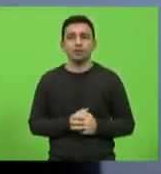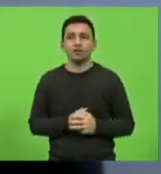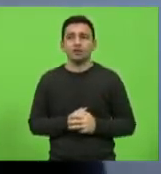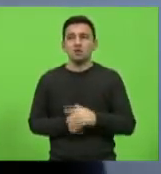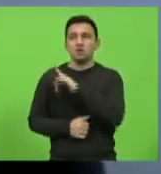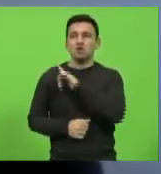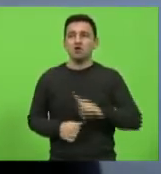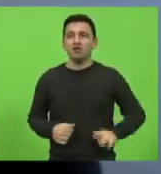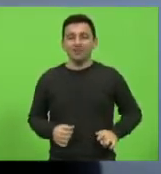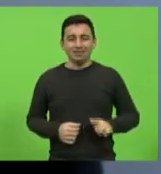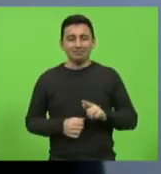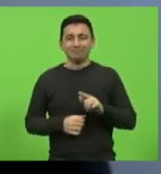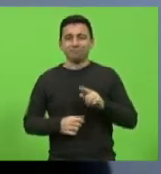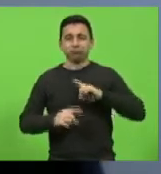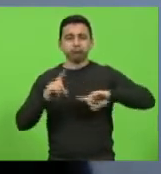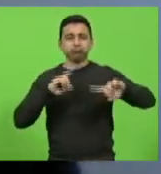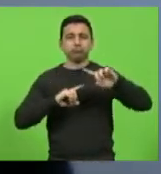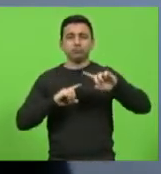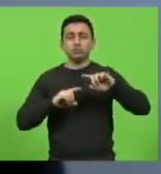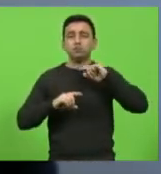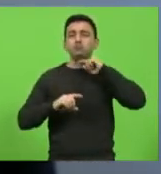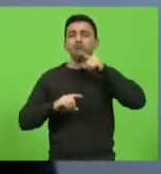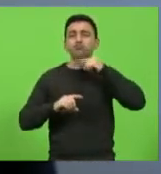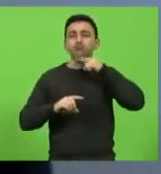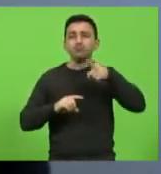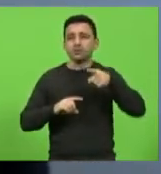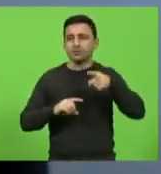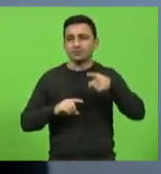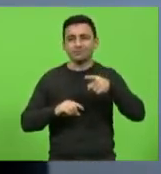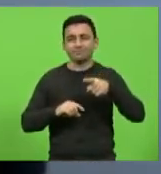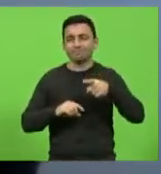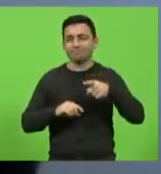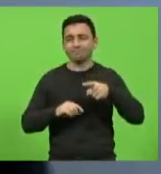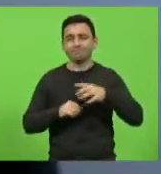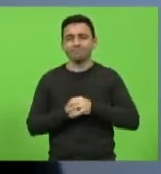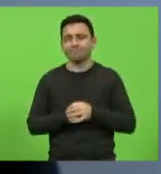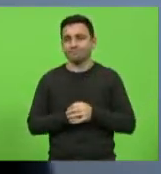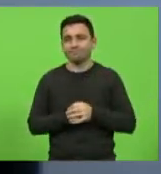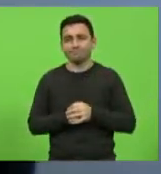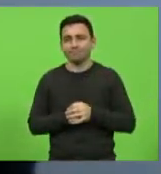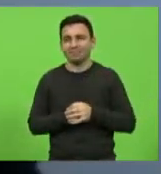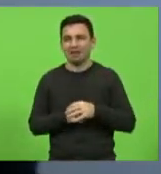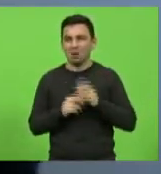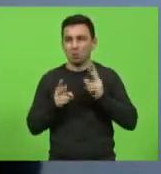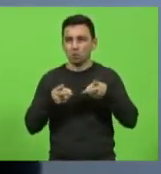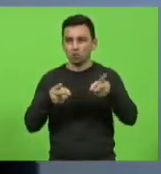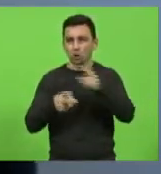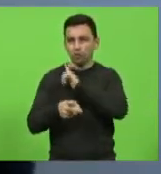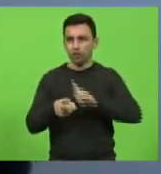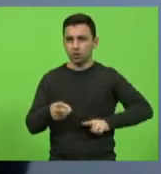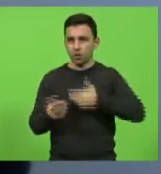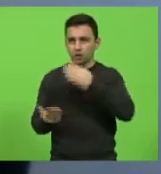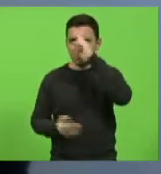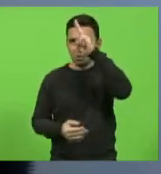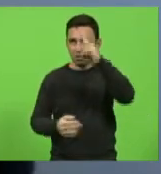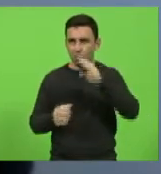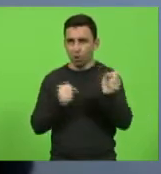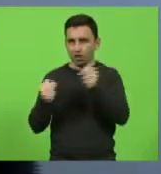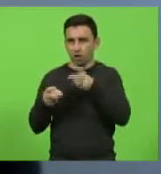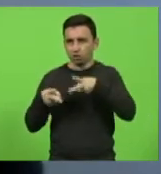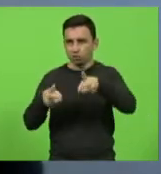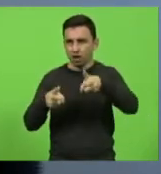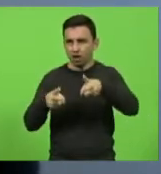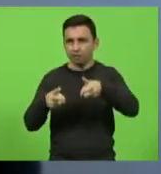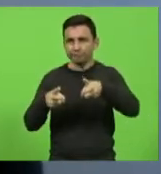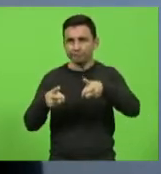Governabilidade nenhuma pode suportar a autor desta situação. Manter o governador Carlos Moisés no poder é